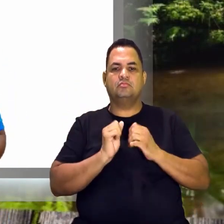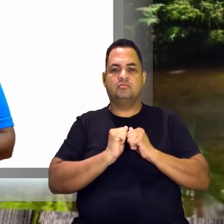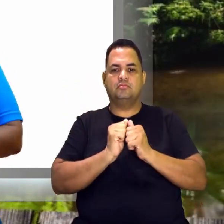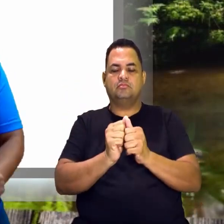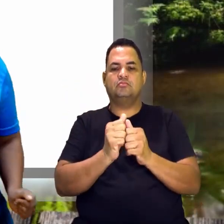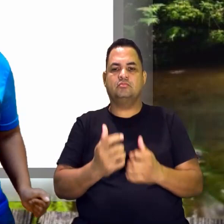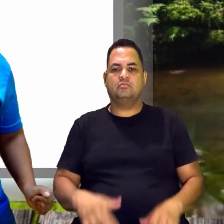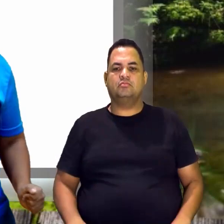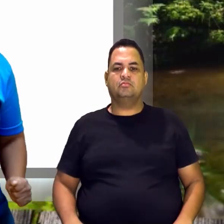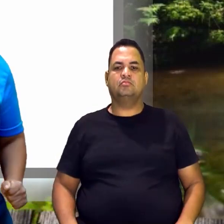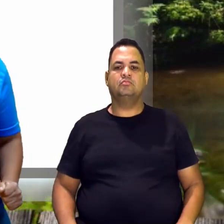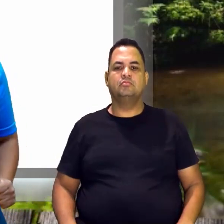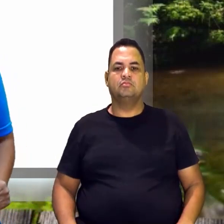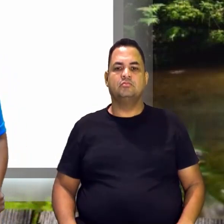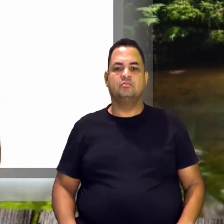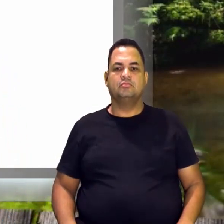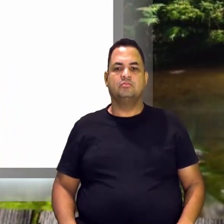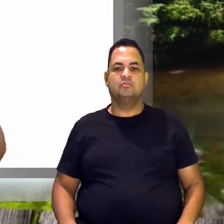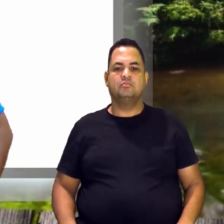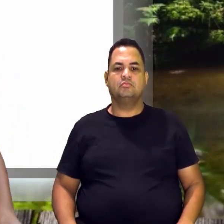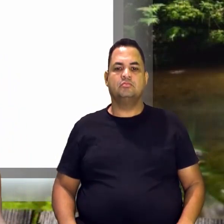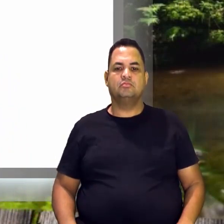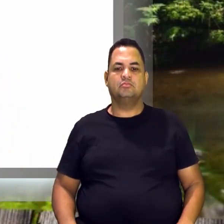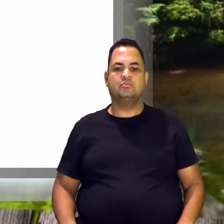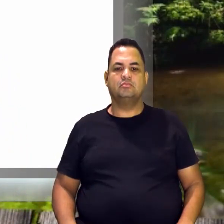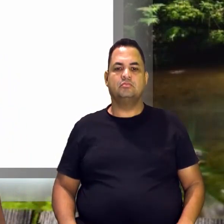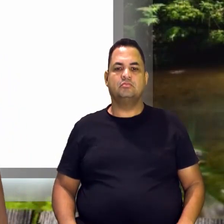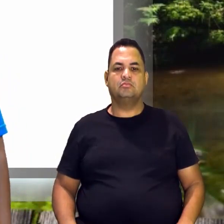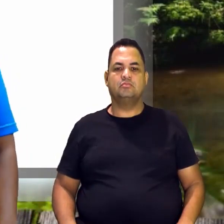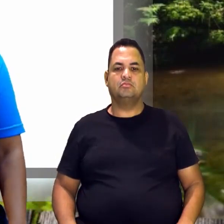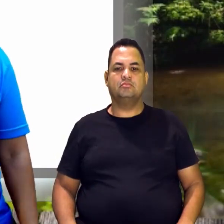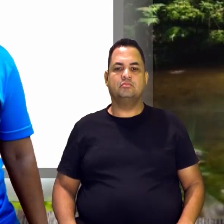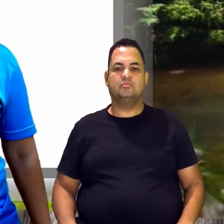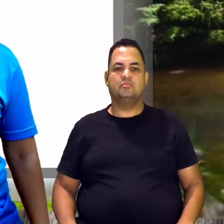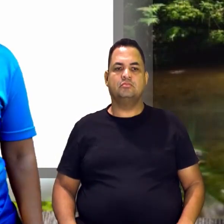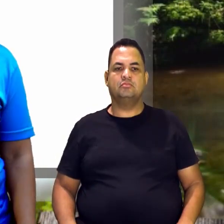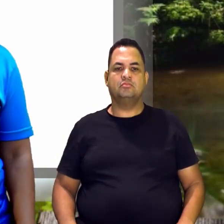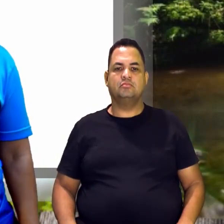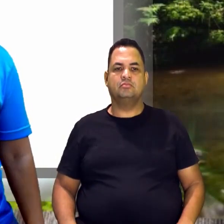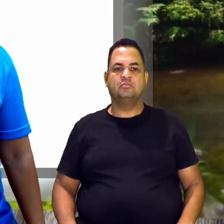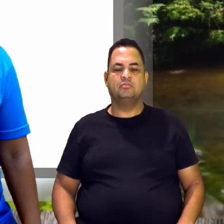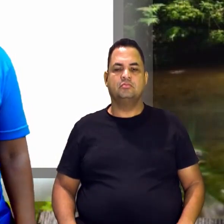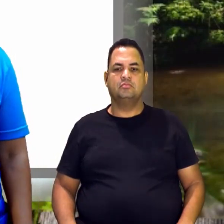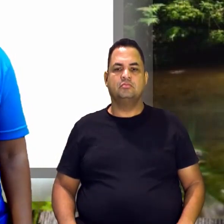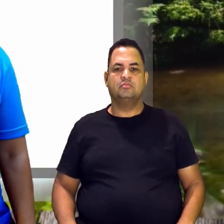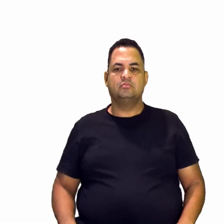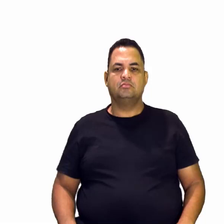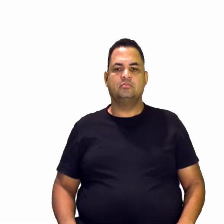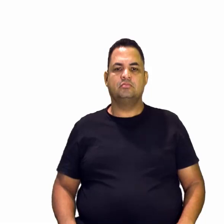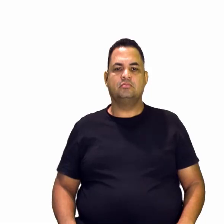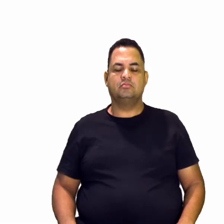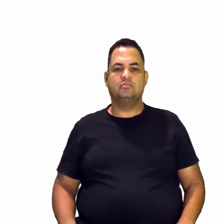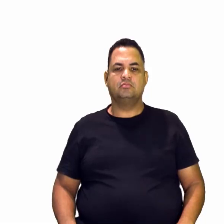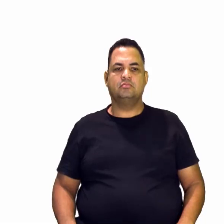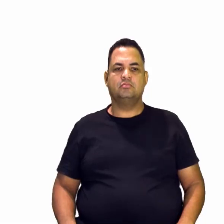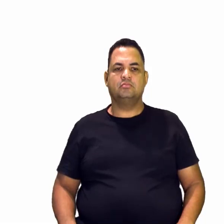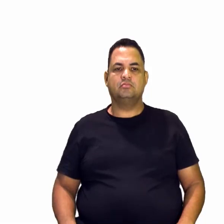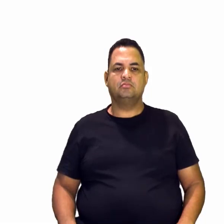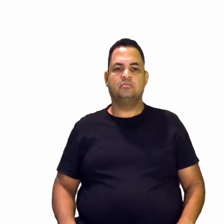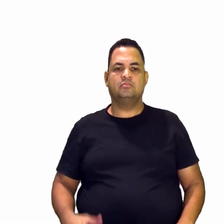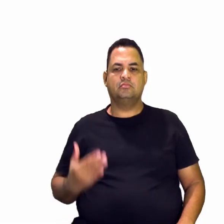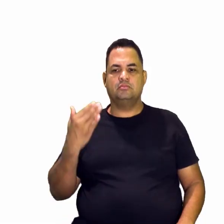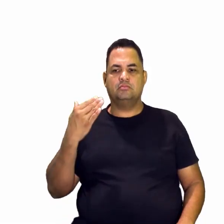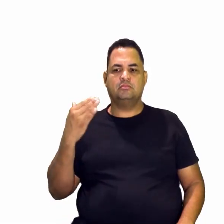acompanhando aqui. Ó, joga lá, prof. Tchum, passou o slide. É isso aí. Aqui,